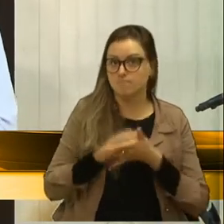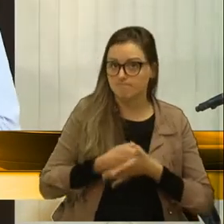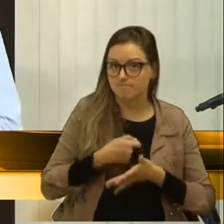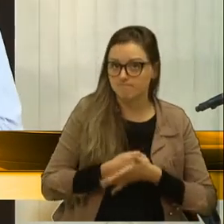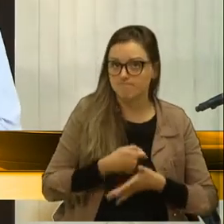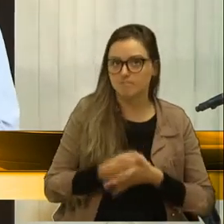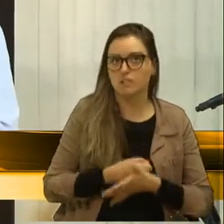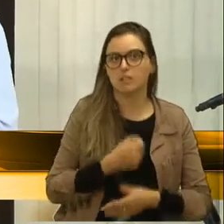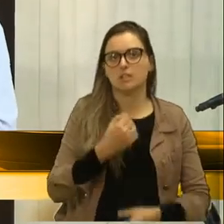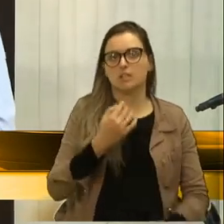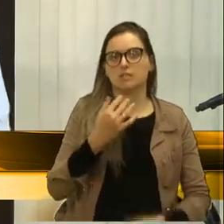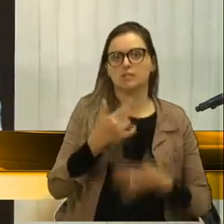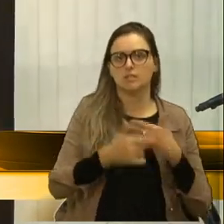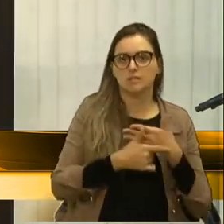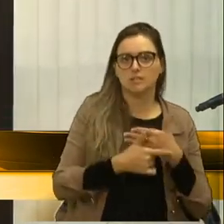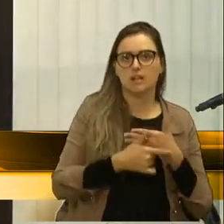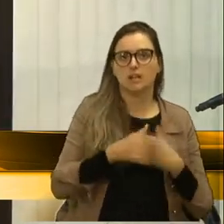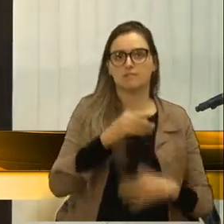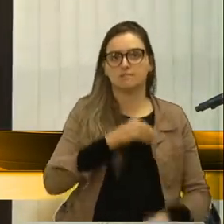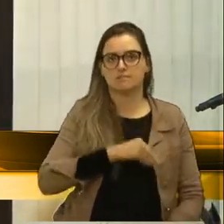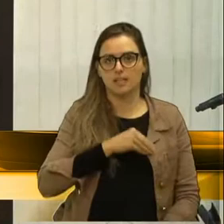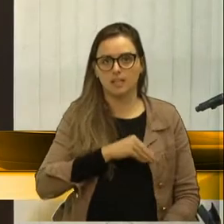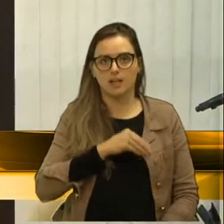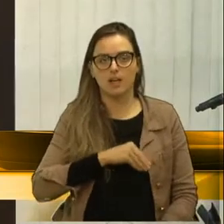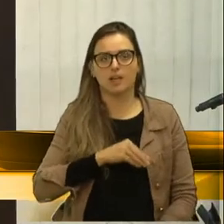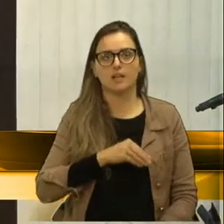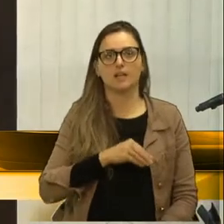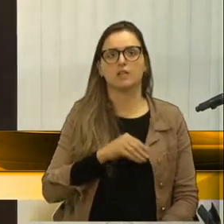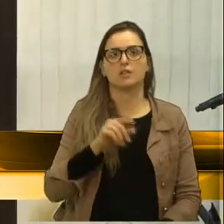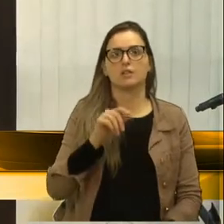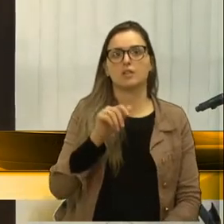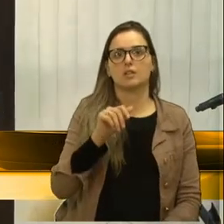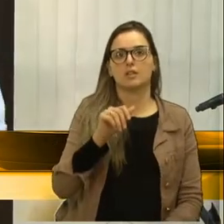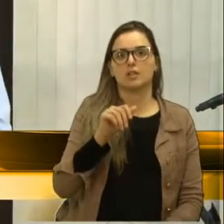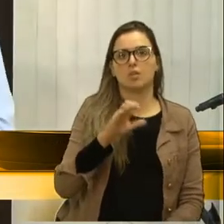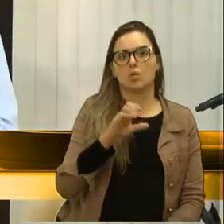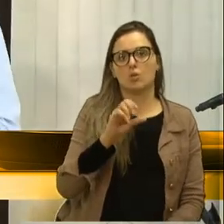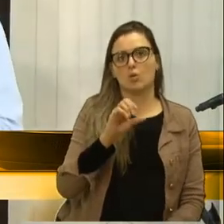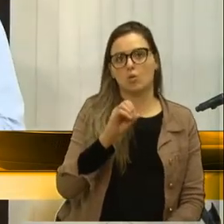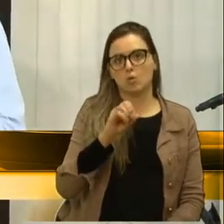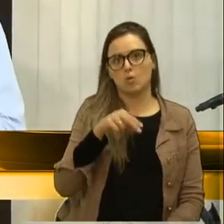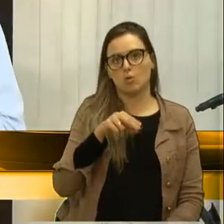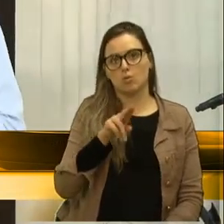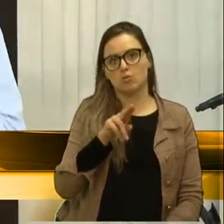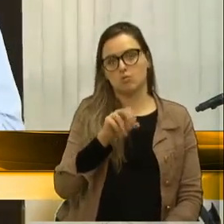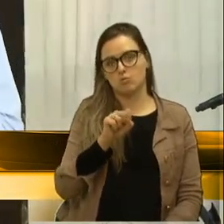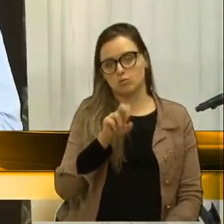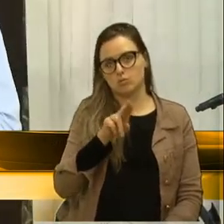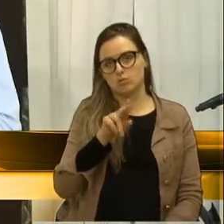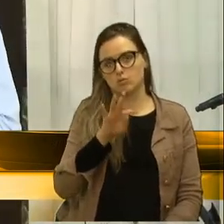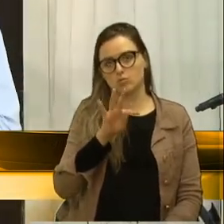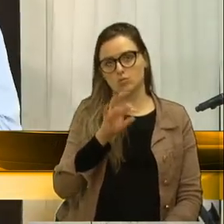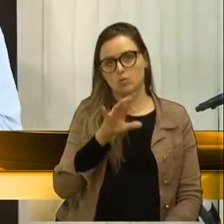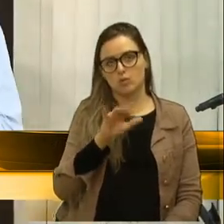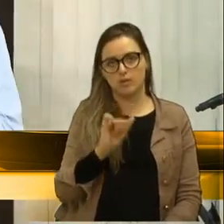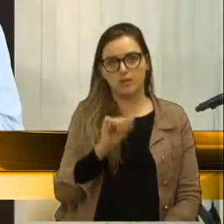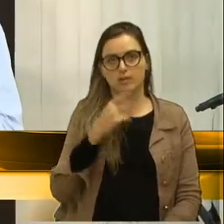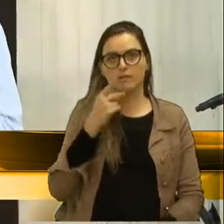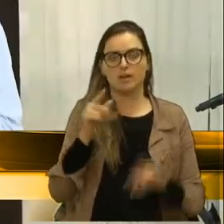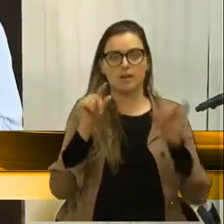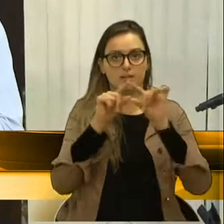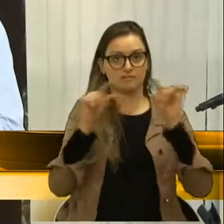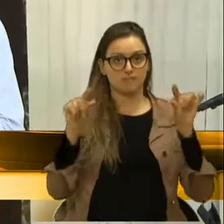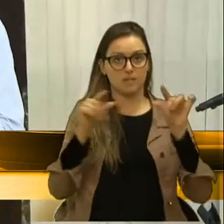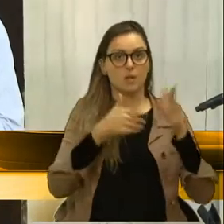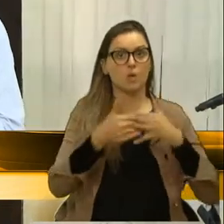de quadros, de salários, de consultoria, de a gente pensar de forma qualificada isso. Diz aqui um gestor,